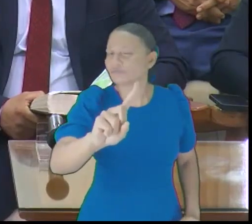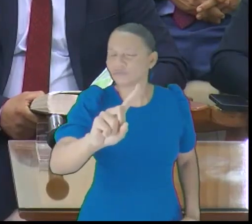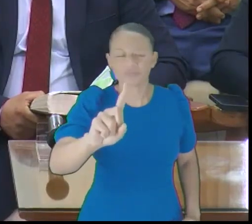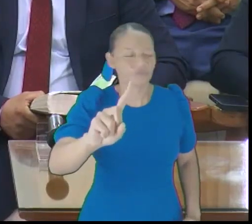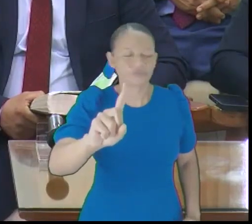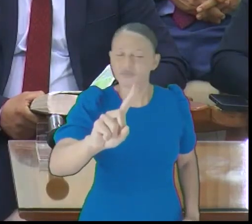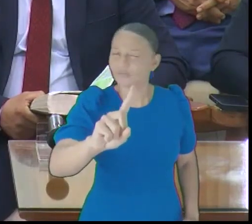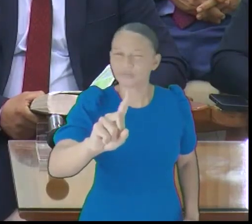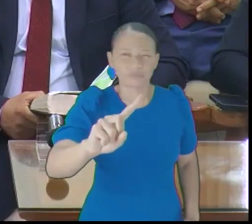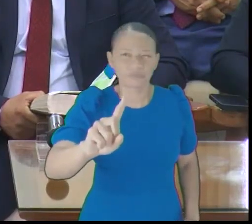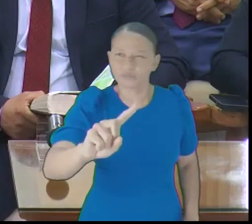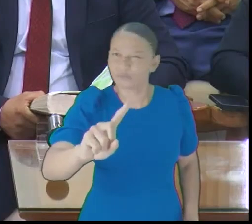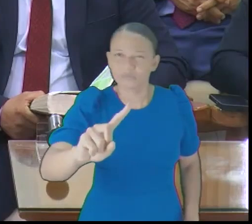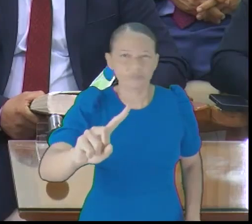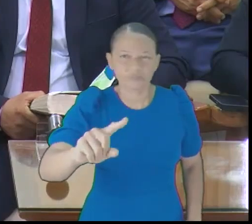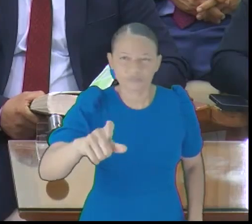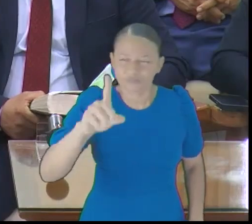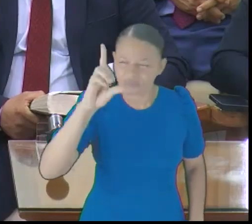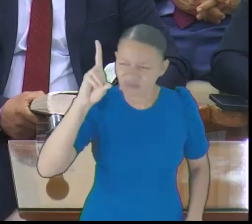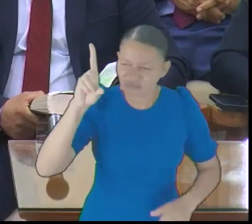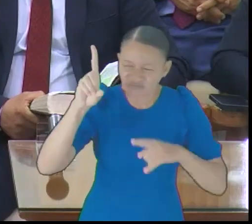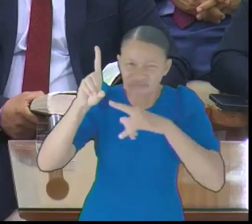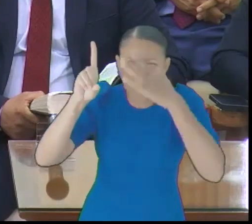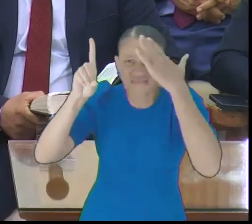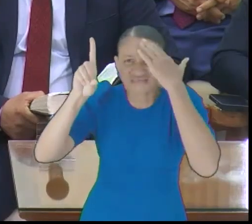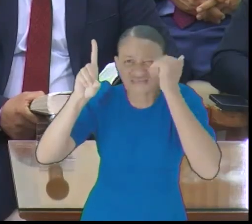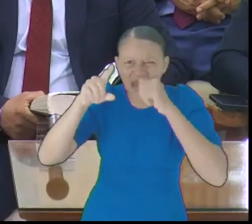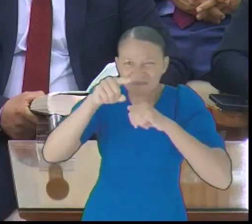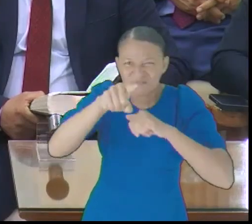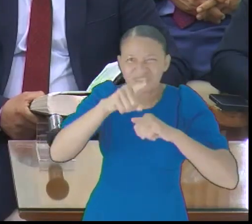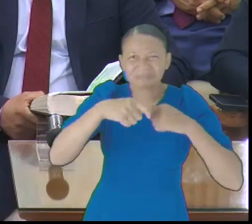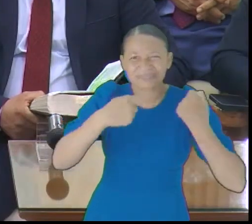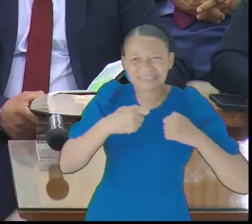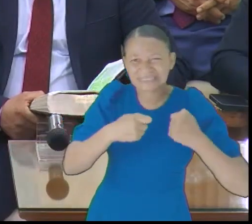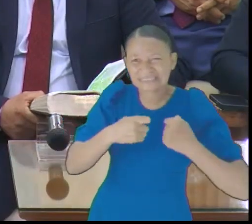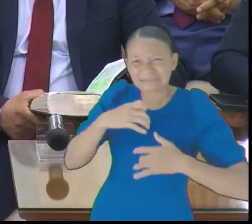É porque Deus sabe que você precisa passar por isso.